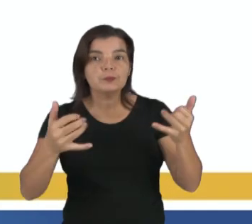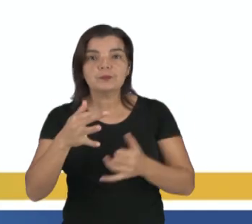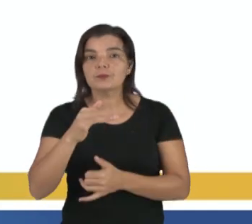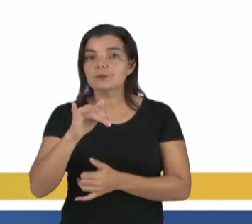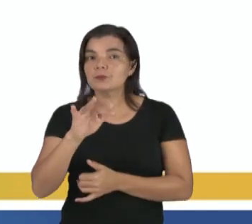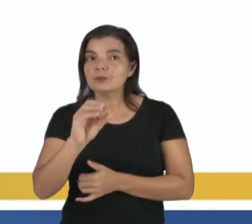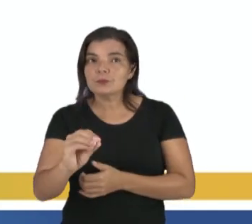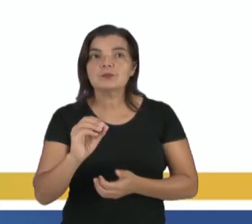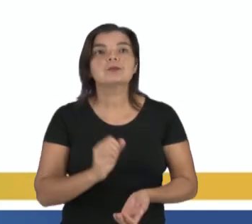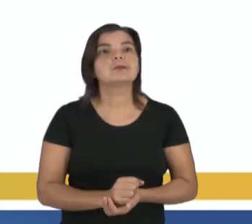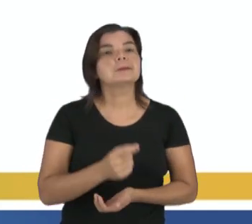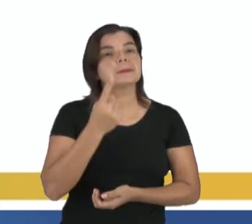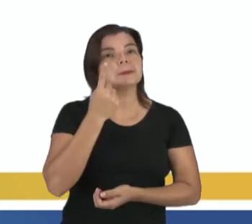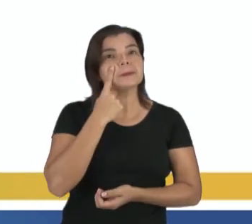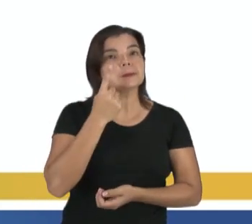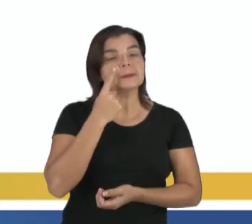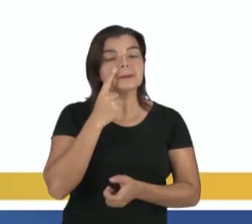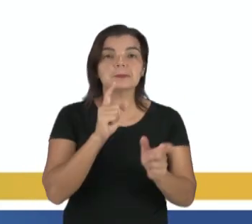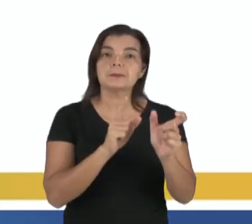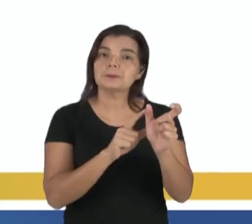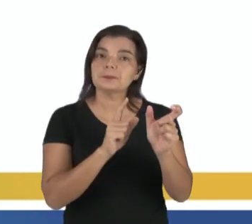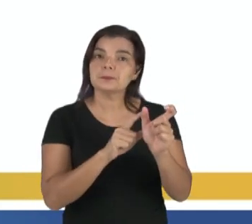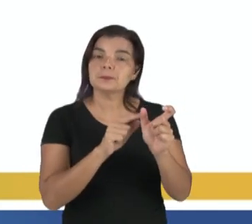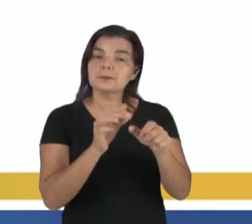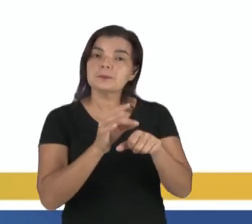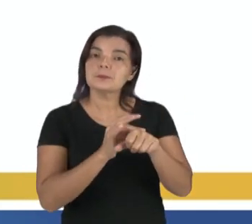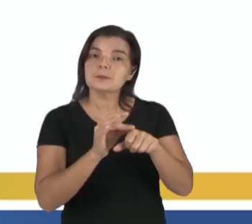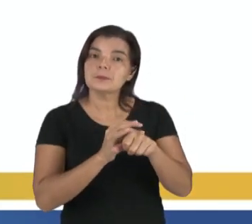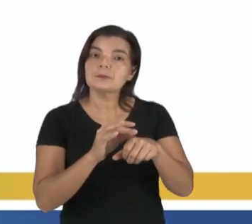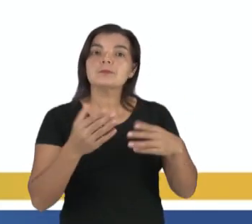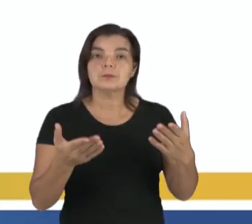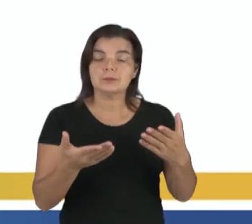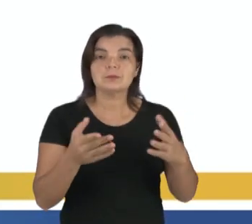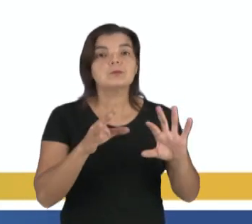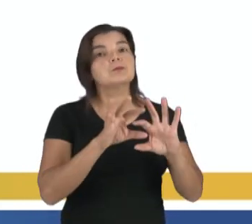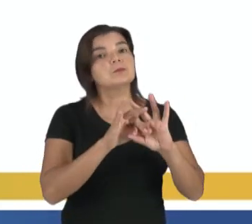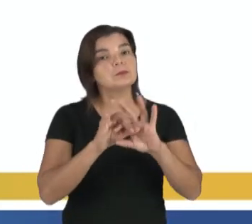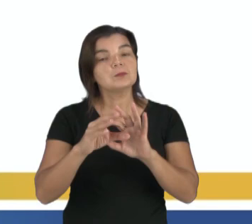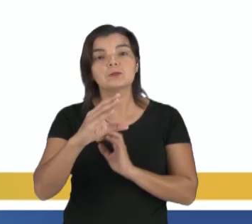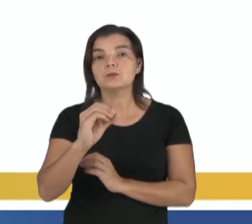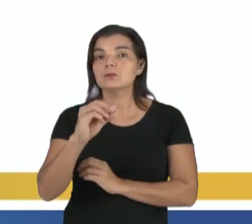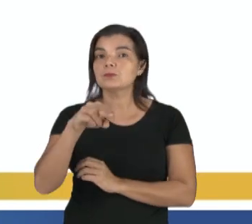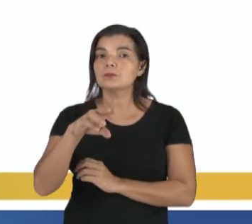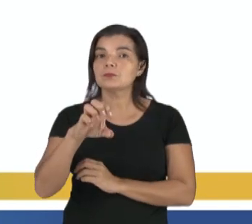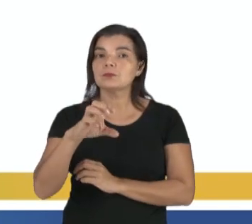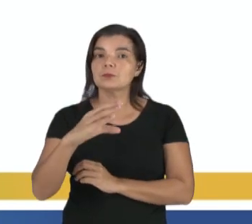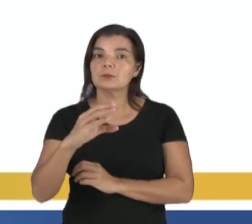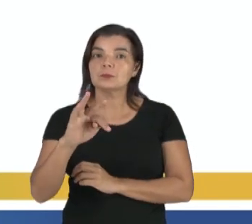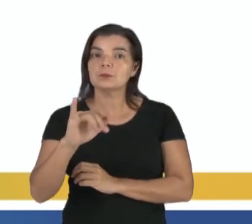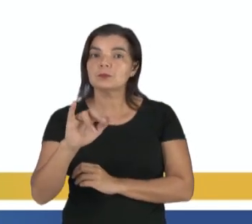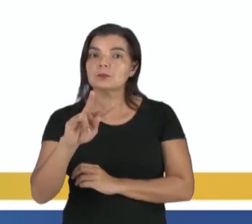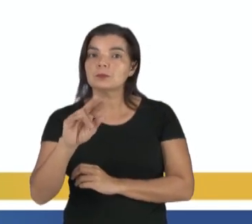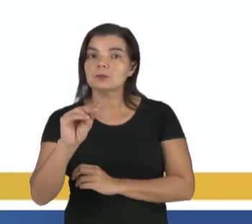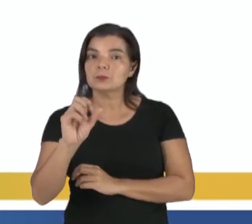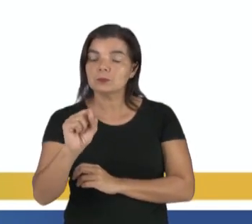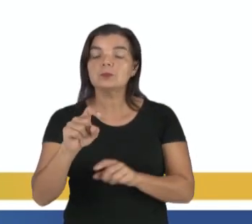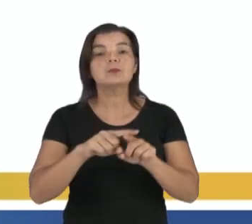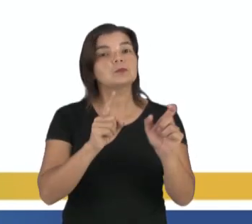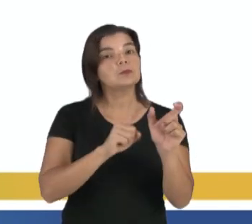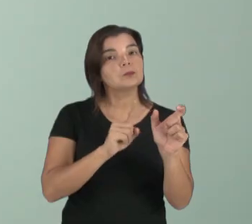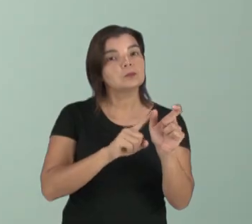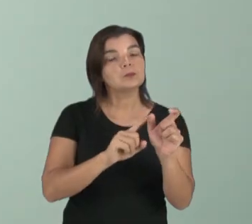Então vejam, gente, que essas palavras em destaque, elas são conectivos. E por meio dessas palavras, elas